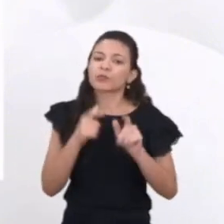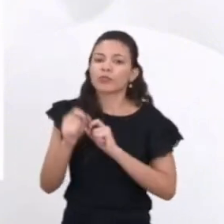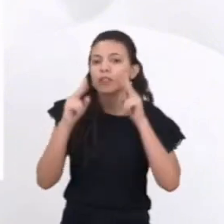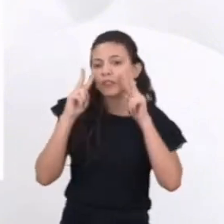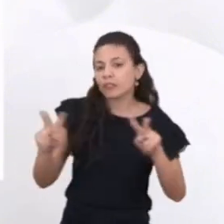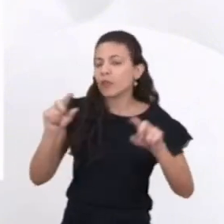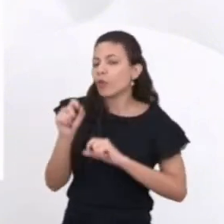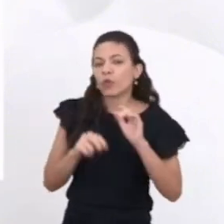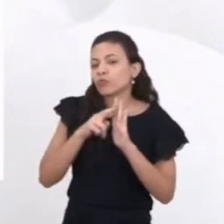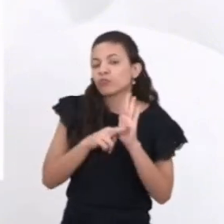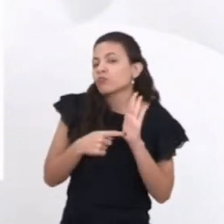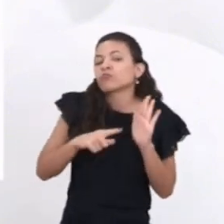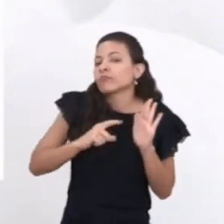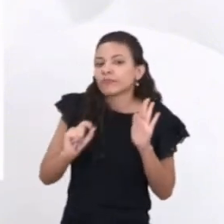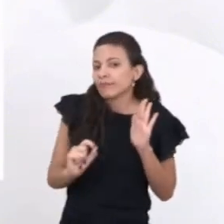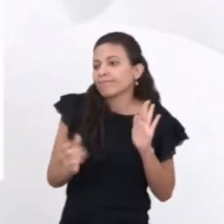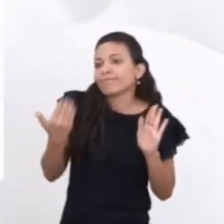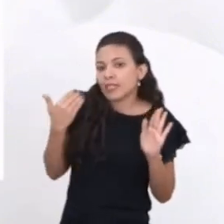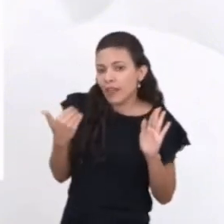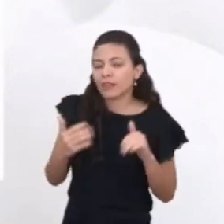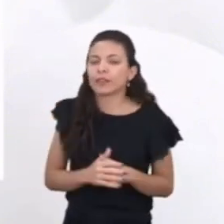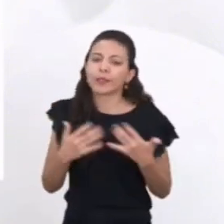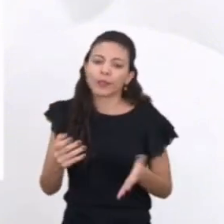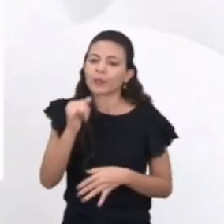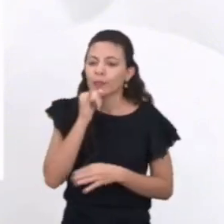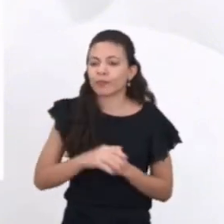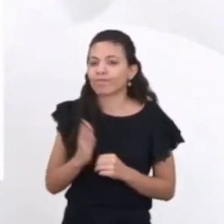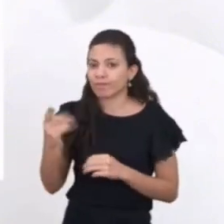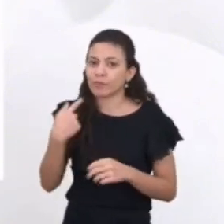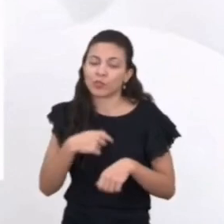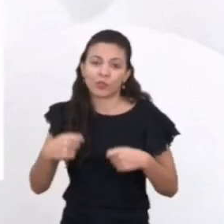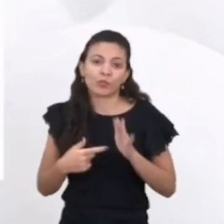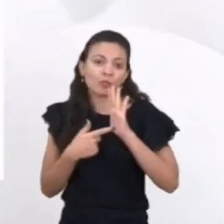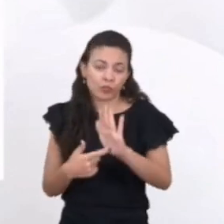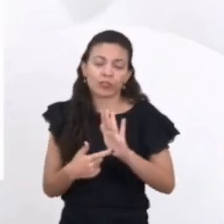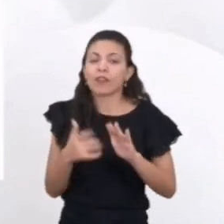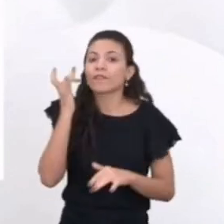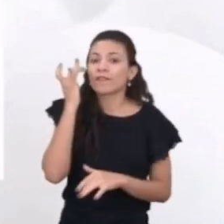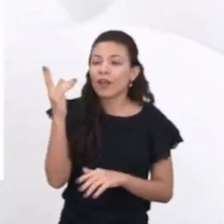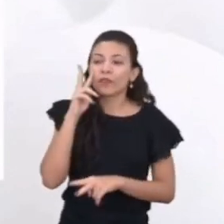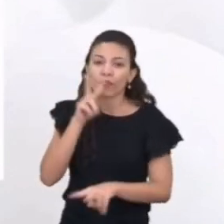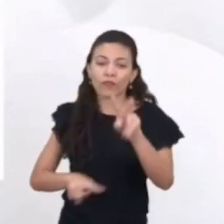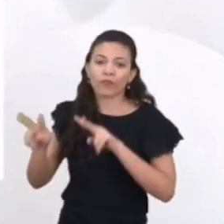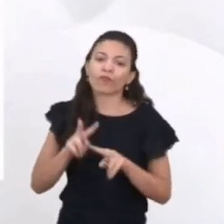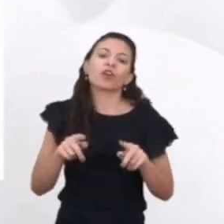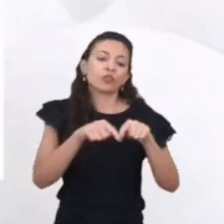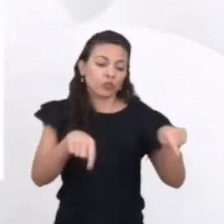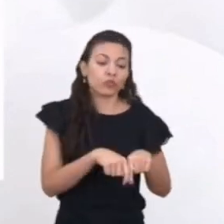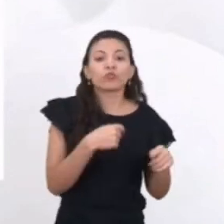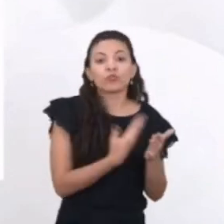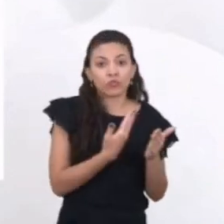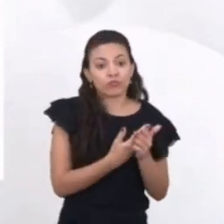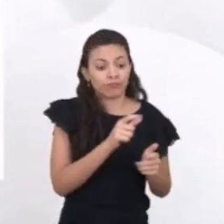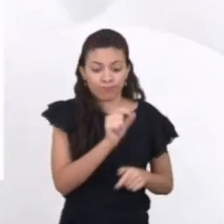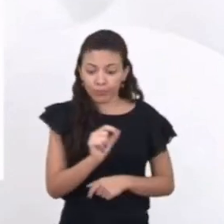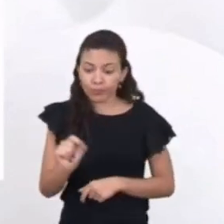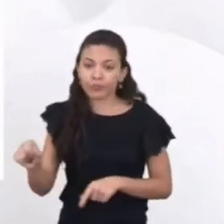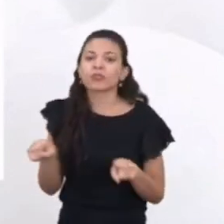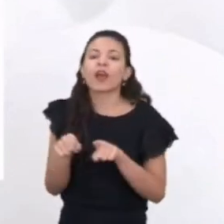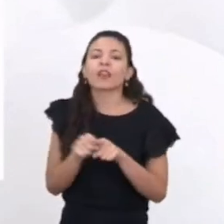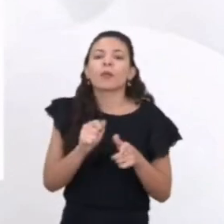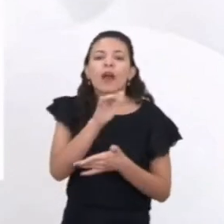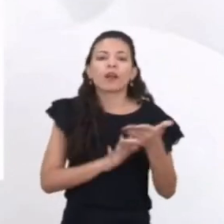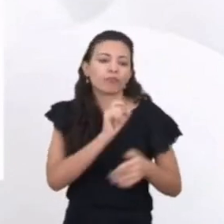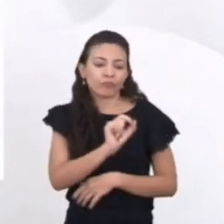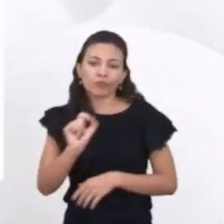um pouco o que o relatório da sede nos possibilitava. Então aqui a ideia é que a gente amplie e facilite, né, a visualização por turma e por tarefa, para que os dados sejam mais pedagógicos, para que eu